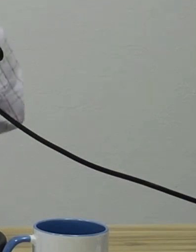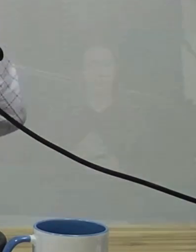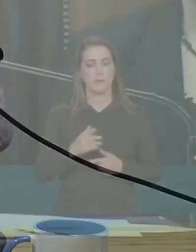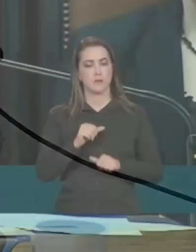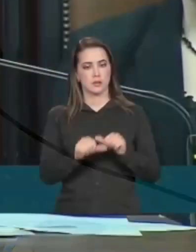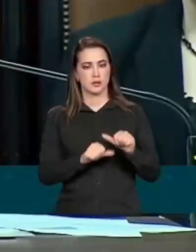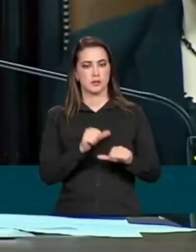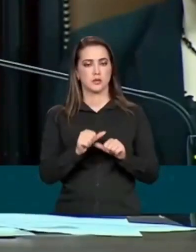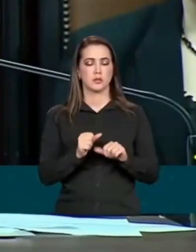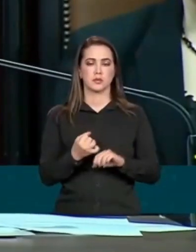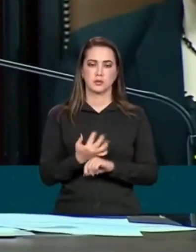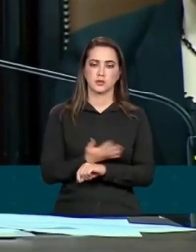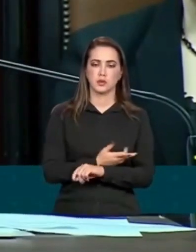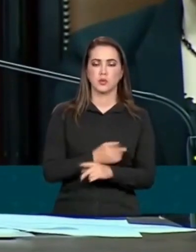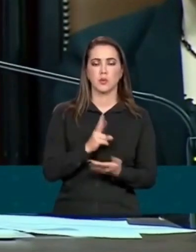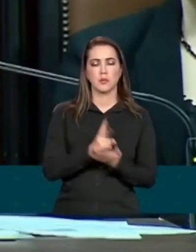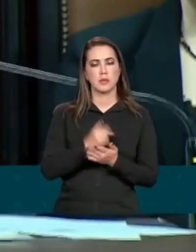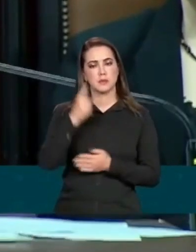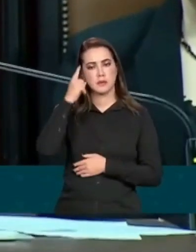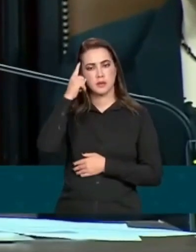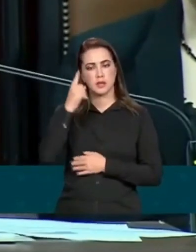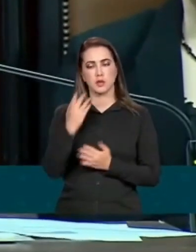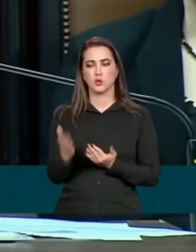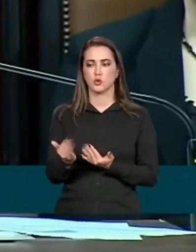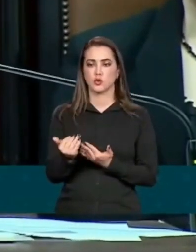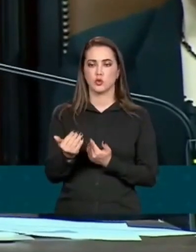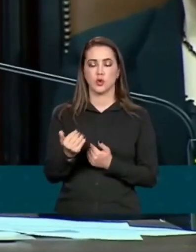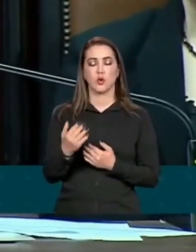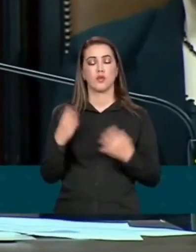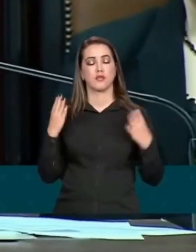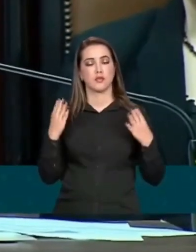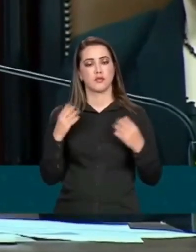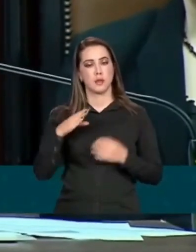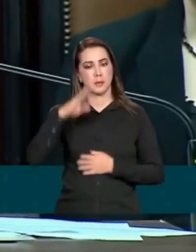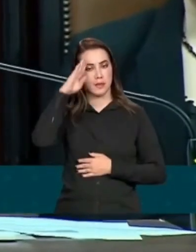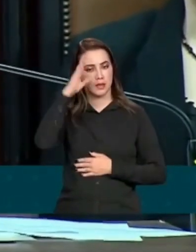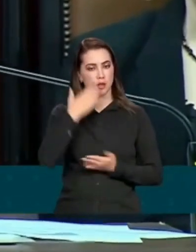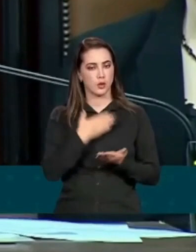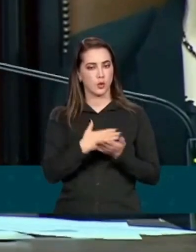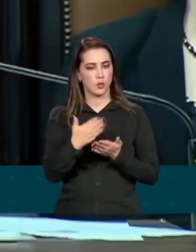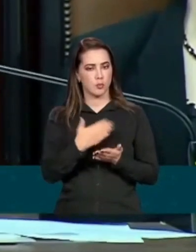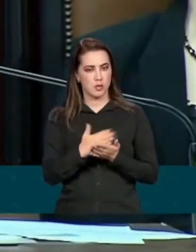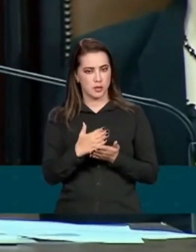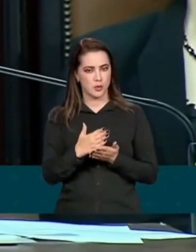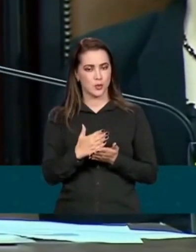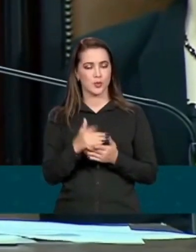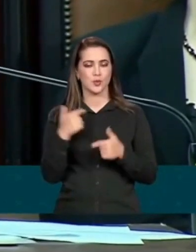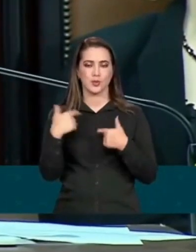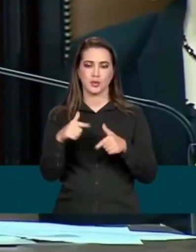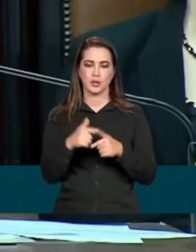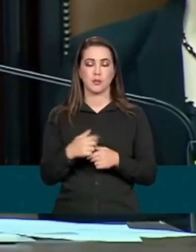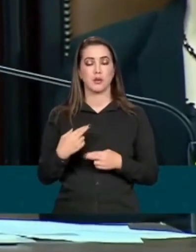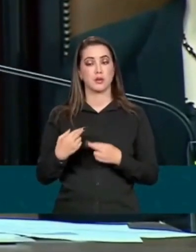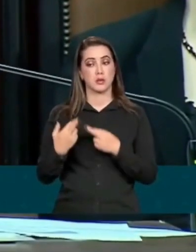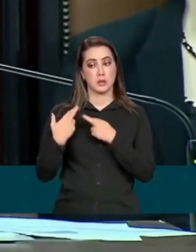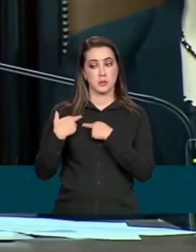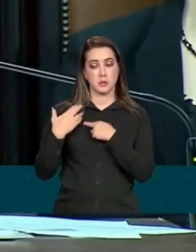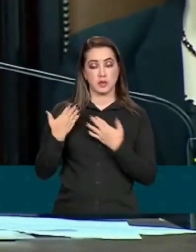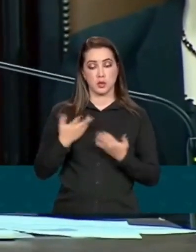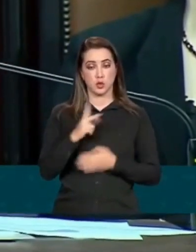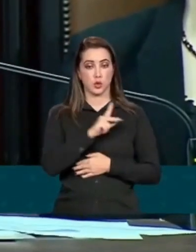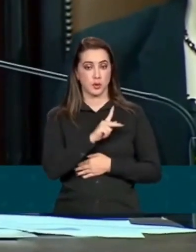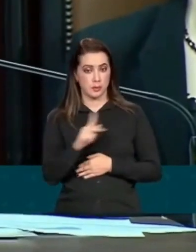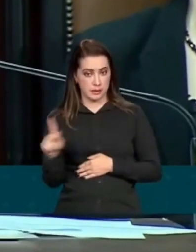ontem. Com os mesmos ideais daquele jovem militar no auge de sua juventude, assumo a presidência do